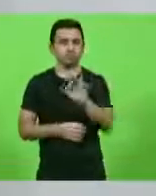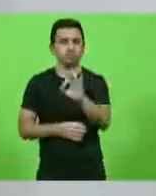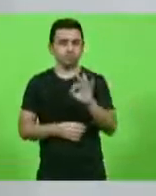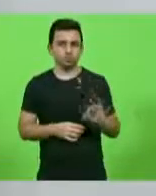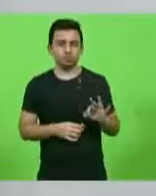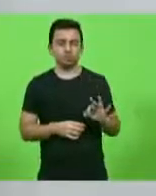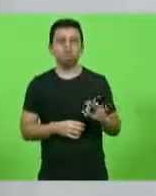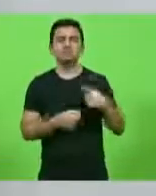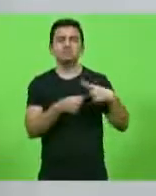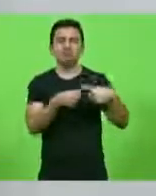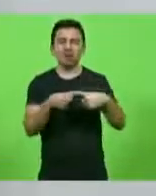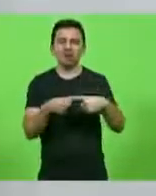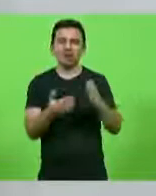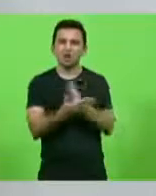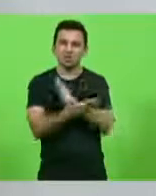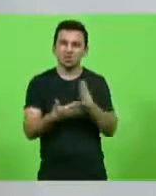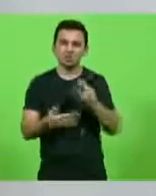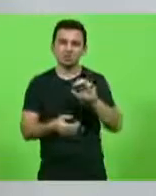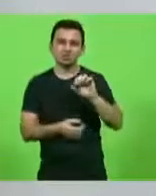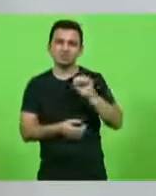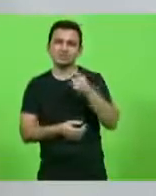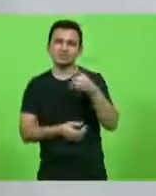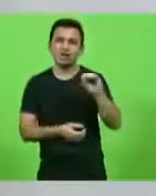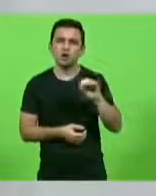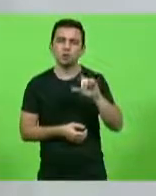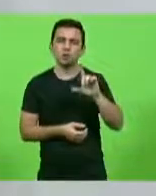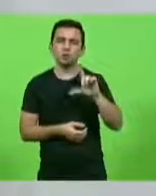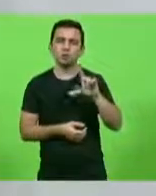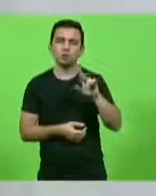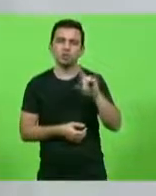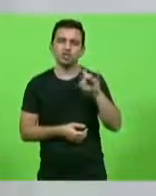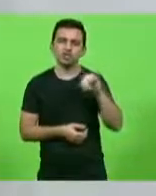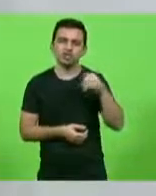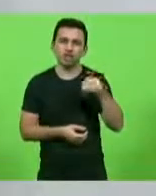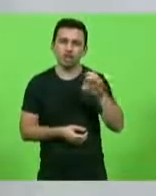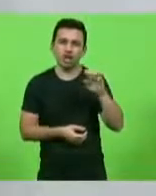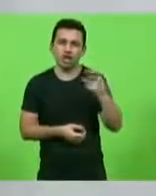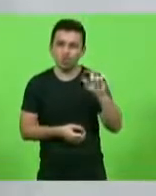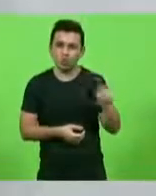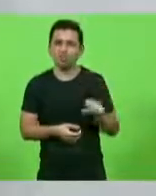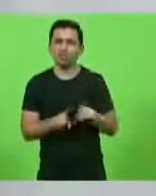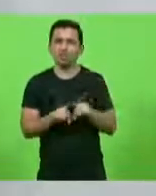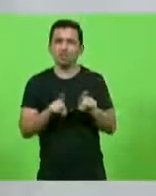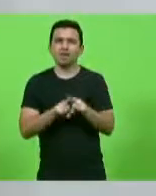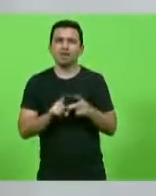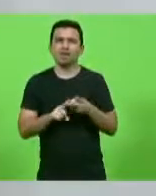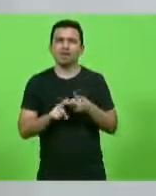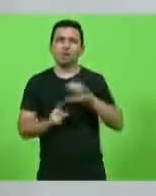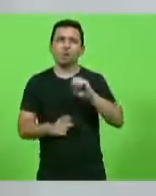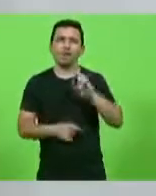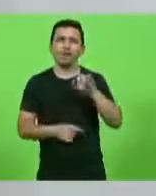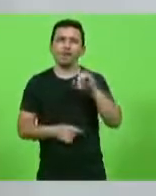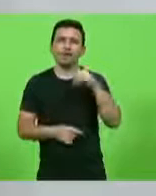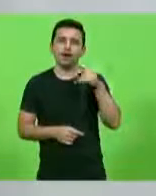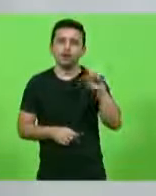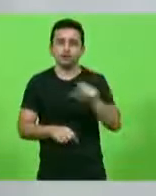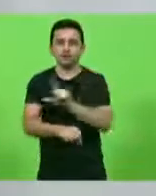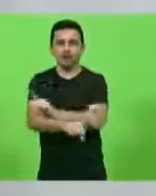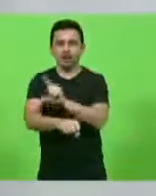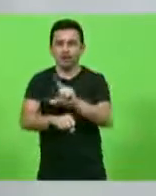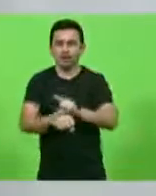porque municípios como São Ludigero, aqui está o deputado Volney Weber, 60%, Orleans, 60%, Lages